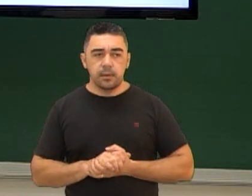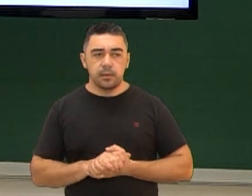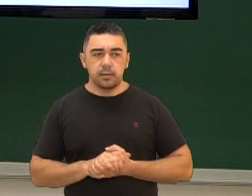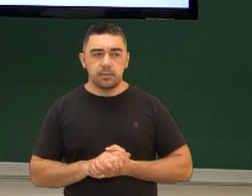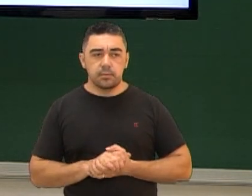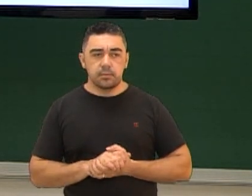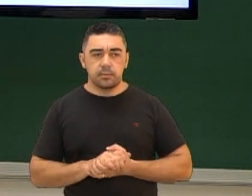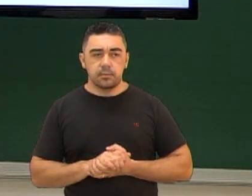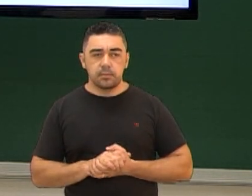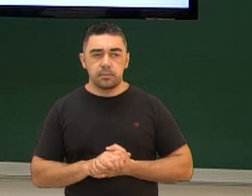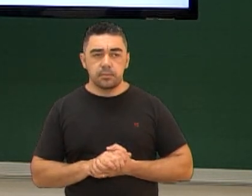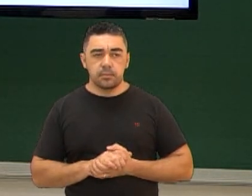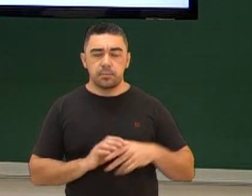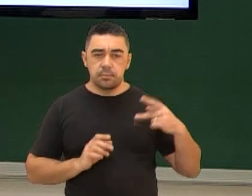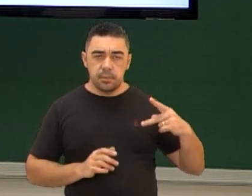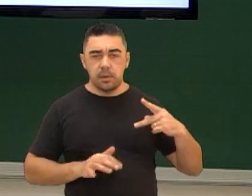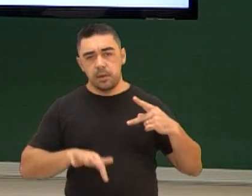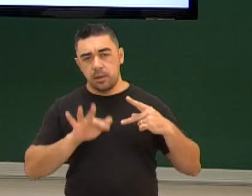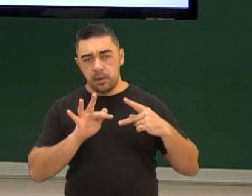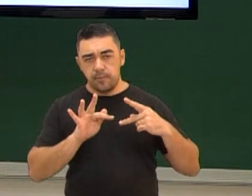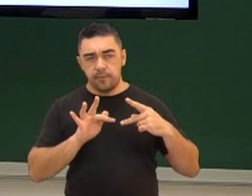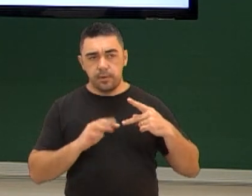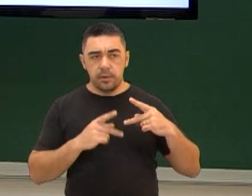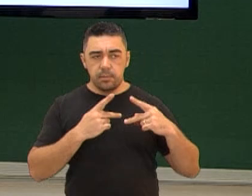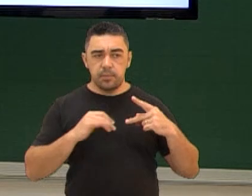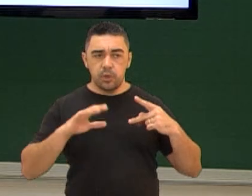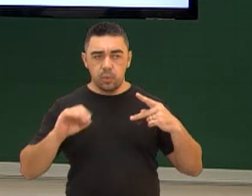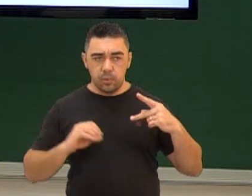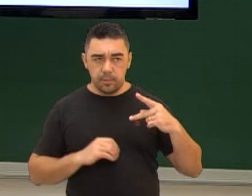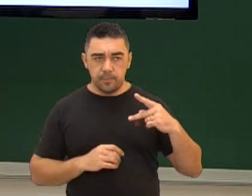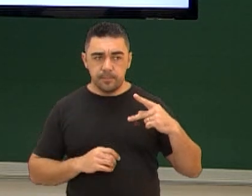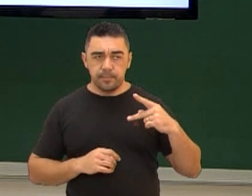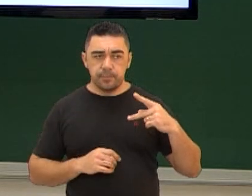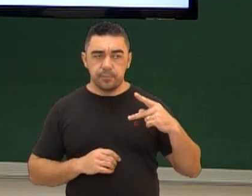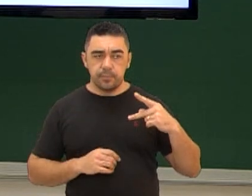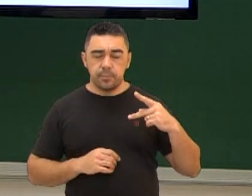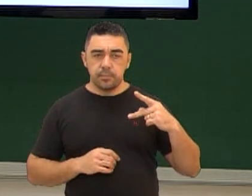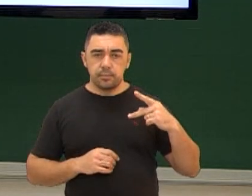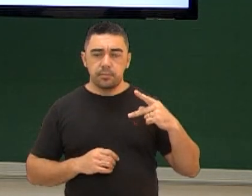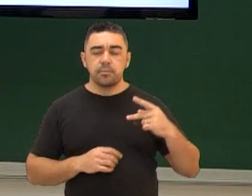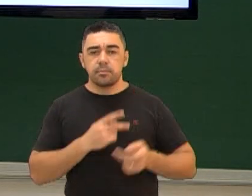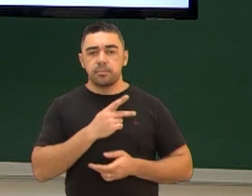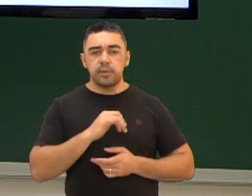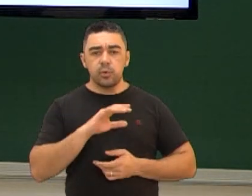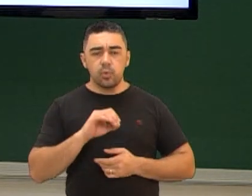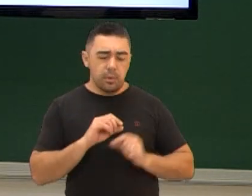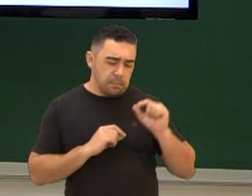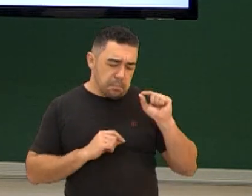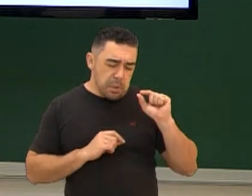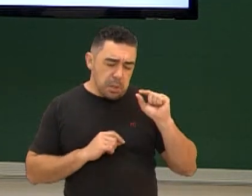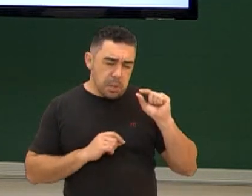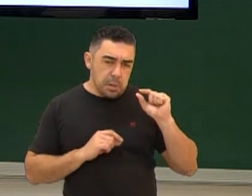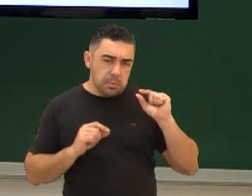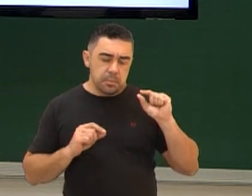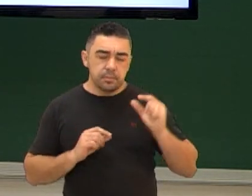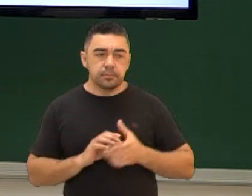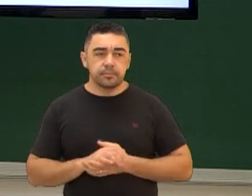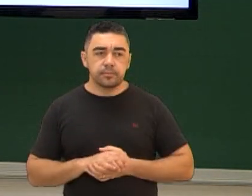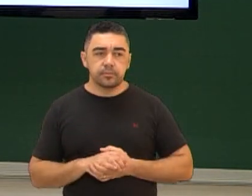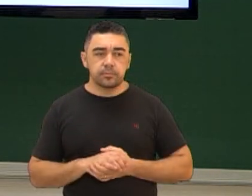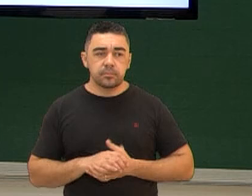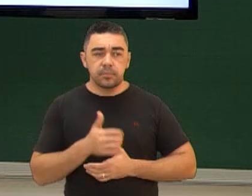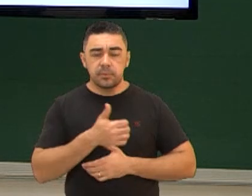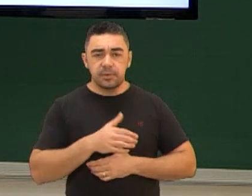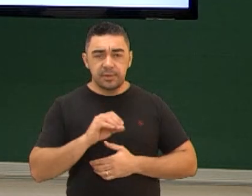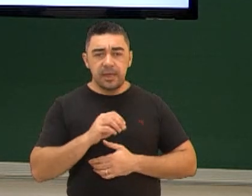picofaraday, tá? Vamos ver as unidades que múltiplos de Faraday. Picofaraday é uma unidade muito pequenininha, pico bem pequenininho,